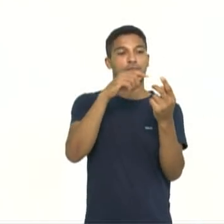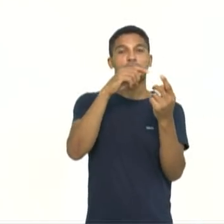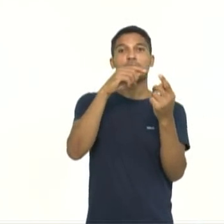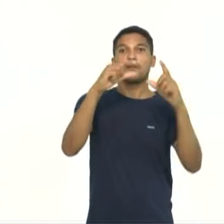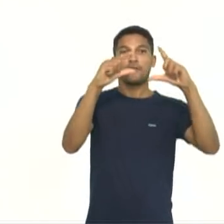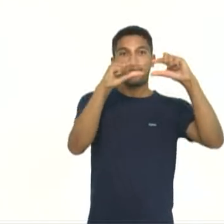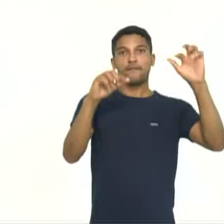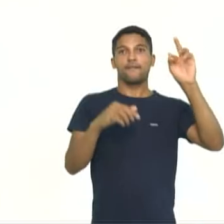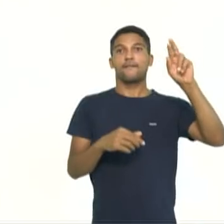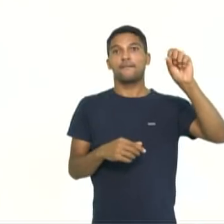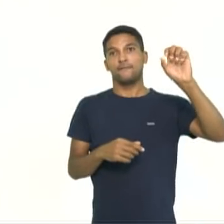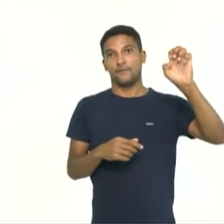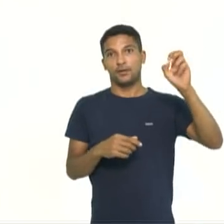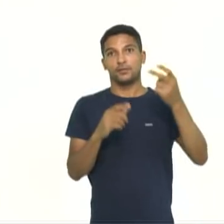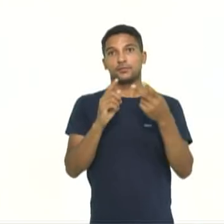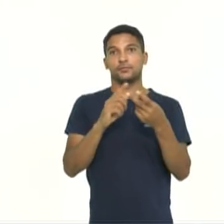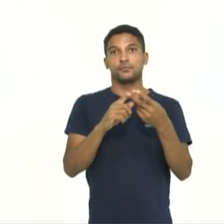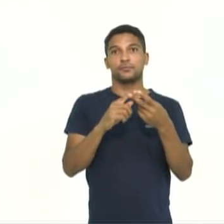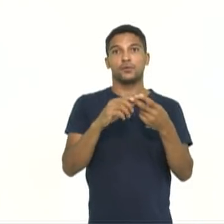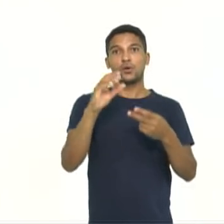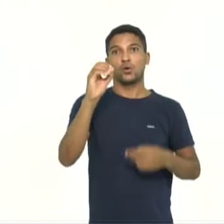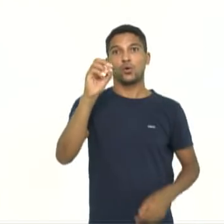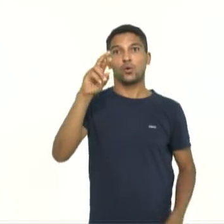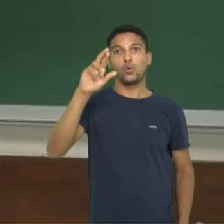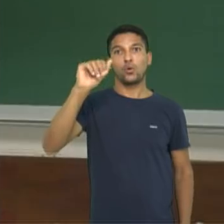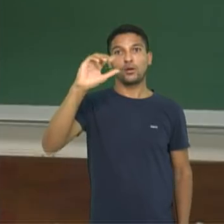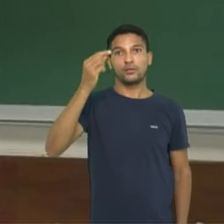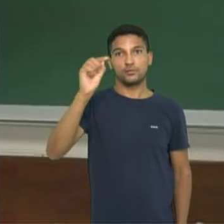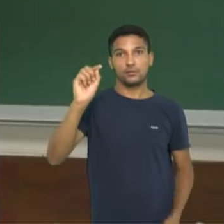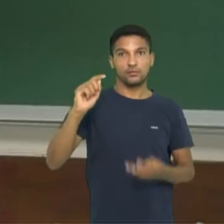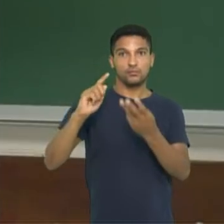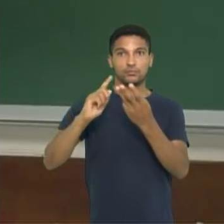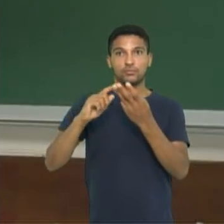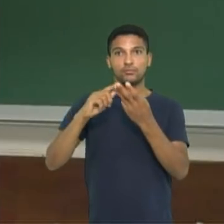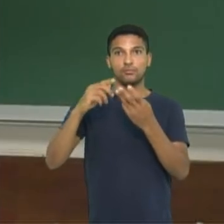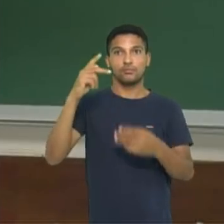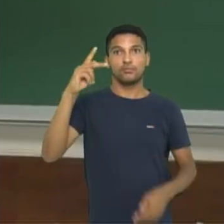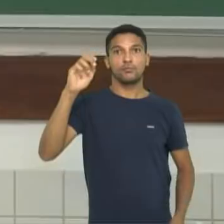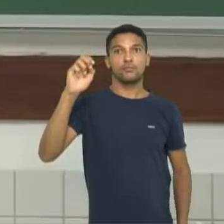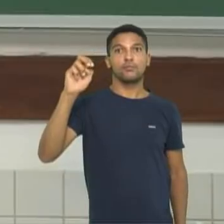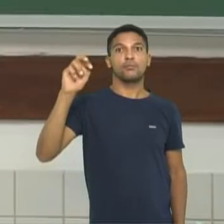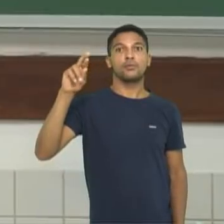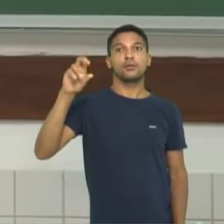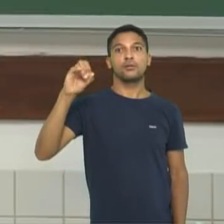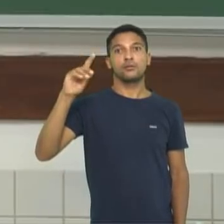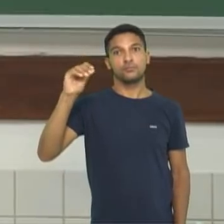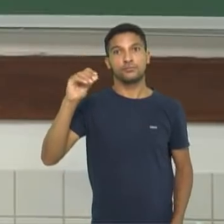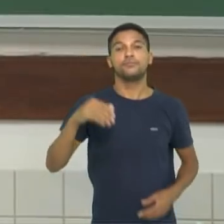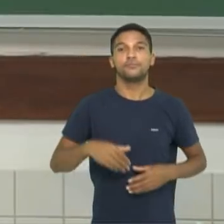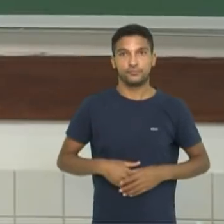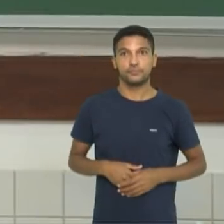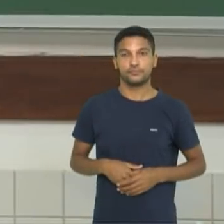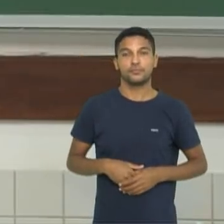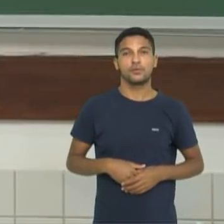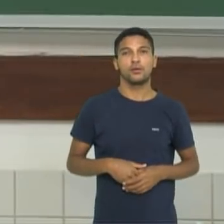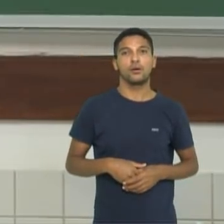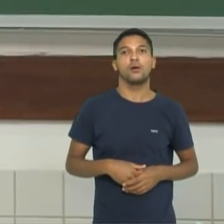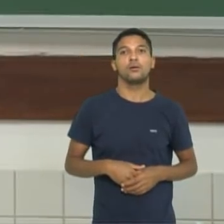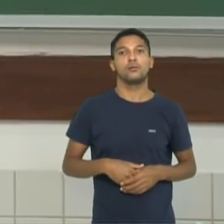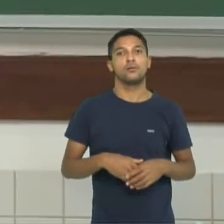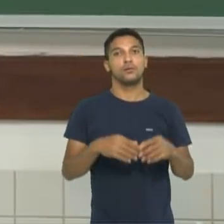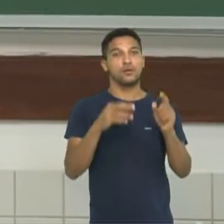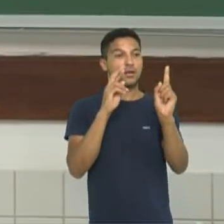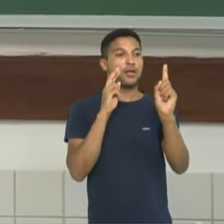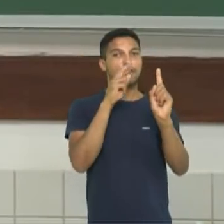efeitos de sentido que essas conjunções coordenativas promovem nos textos, ok? Segue aí as referências para aprofundamento nos